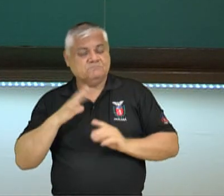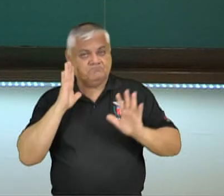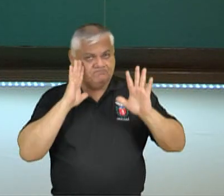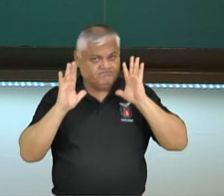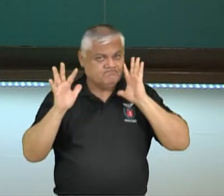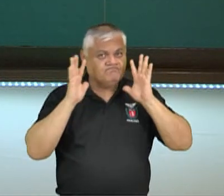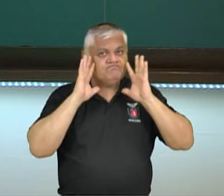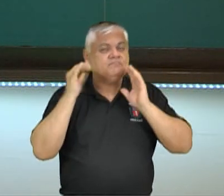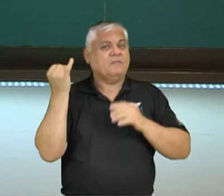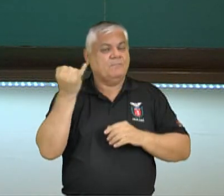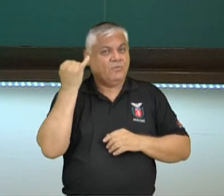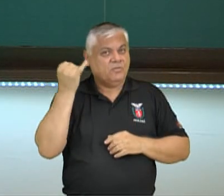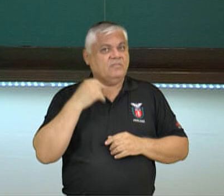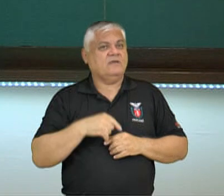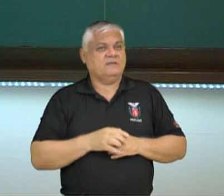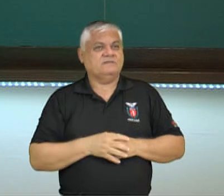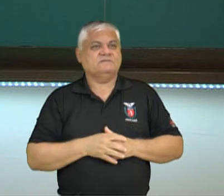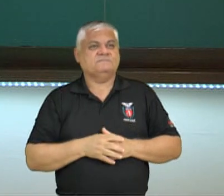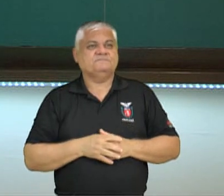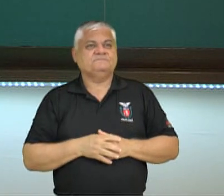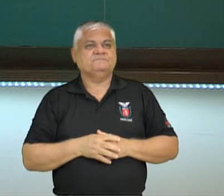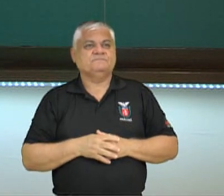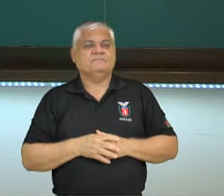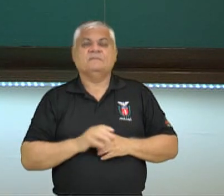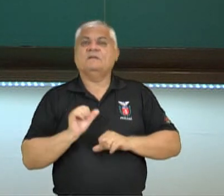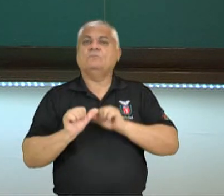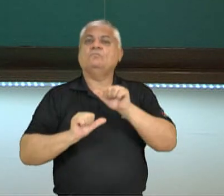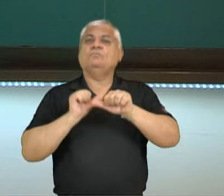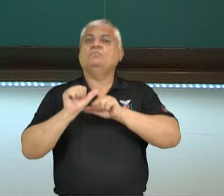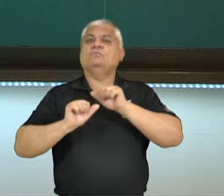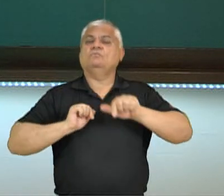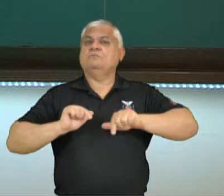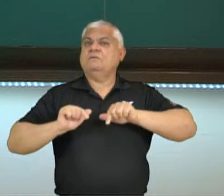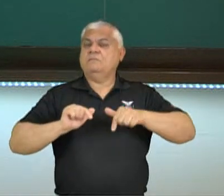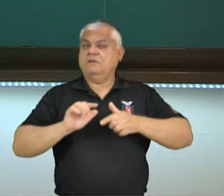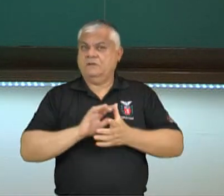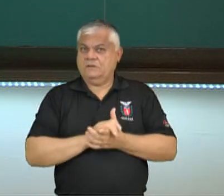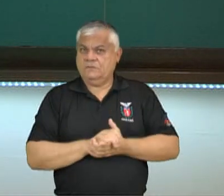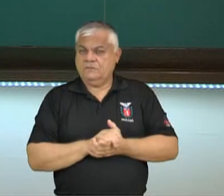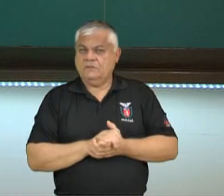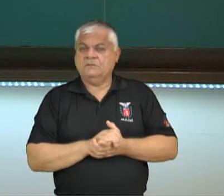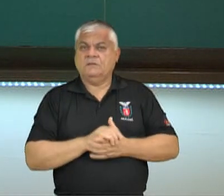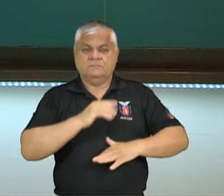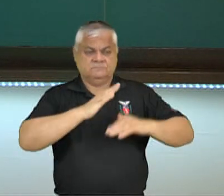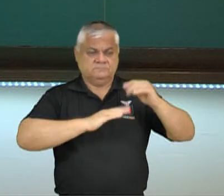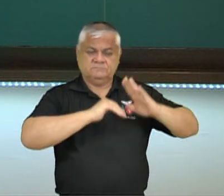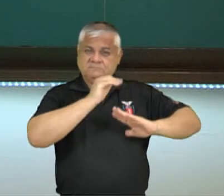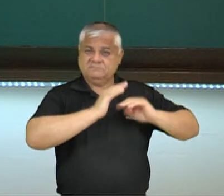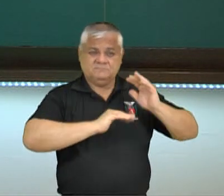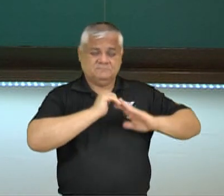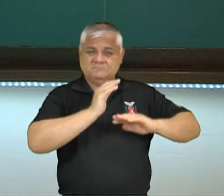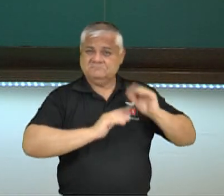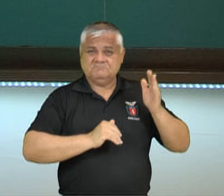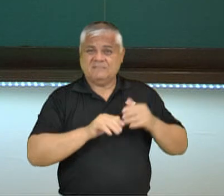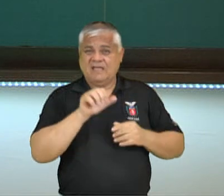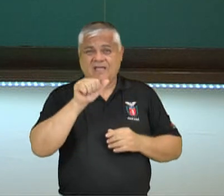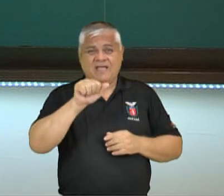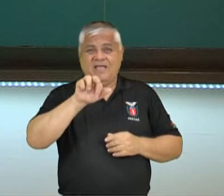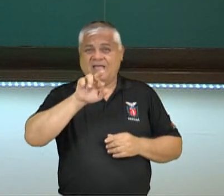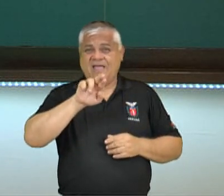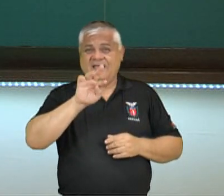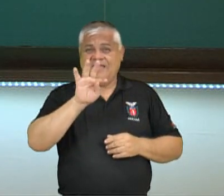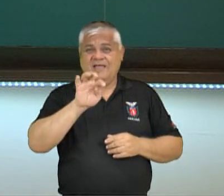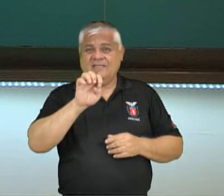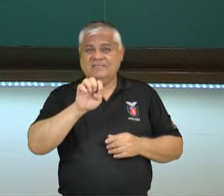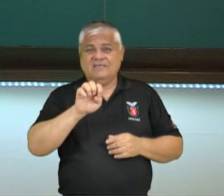refletir também sobre essa questão. Então, aqui, ó, mudanças no trabalho, né? Então, o artesanato, então, antes da Revolução